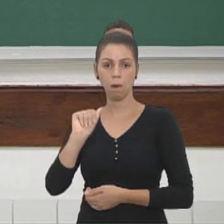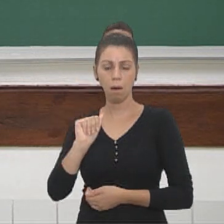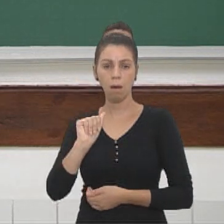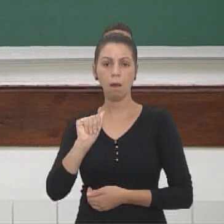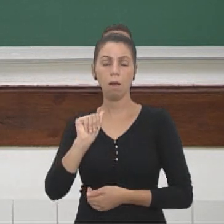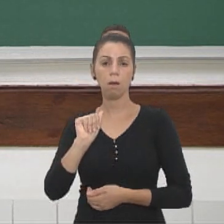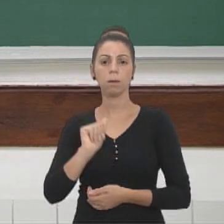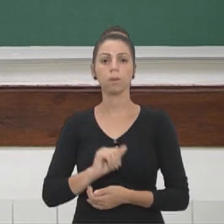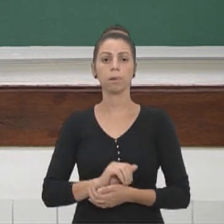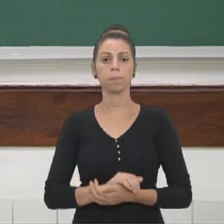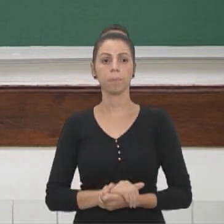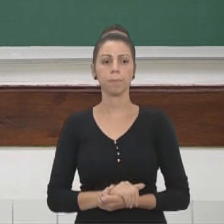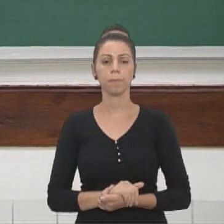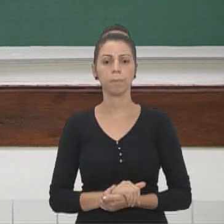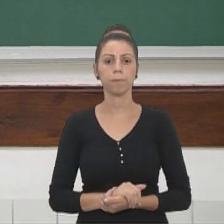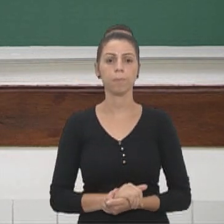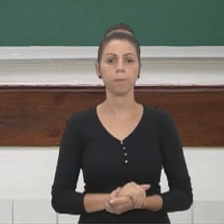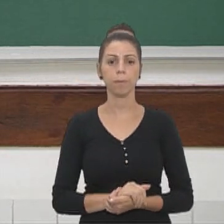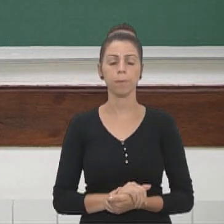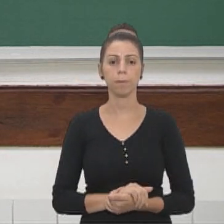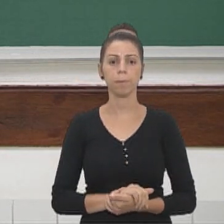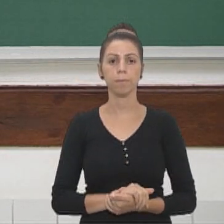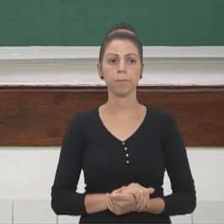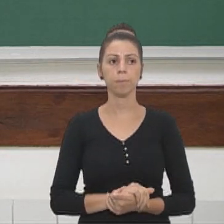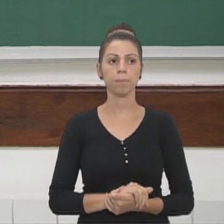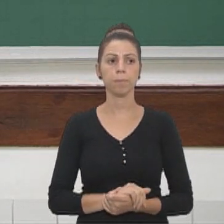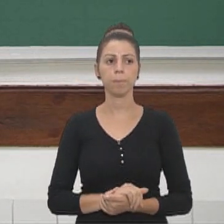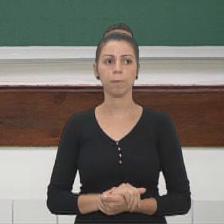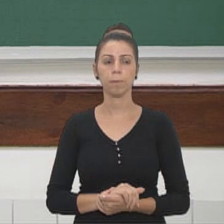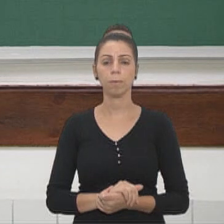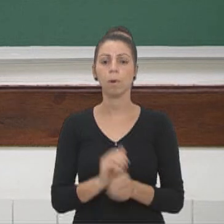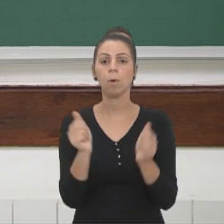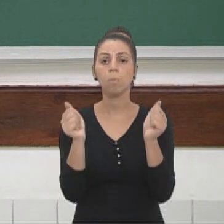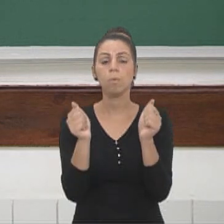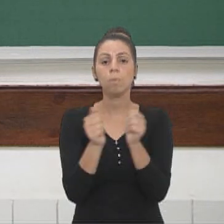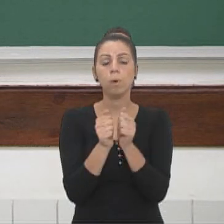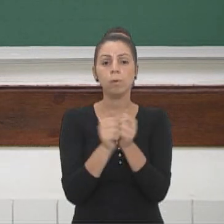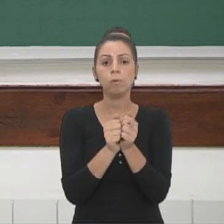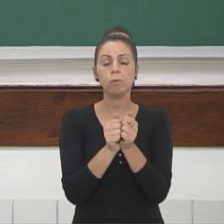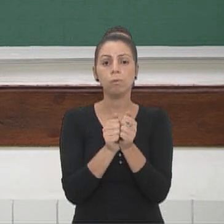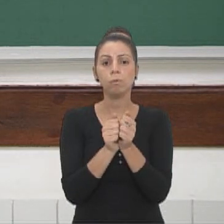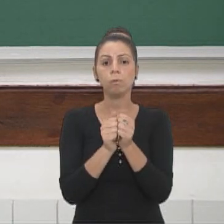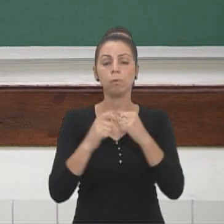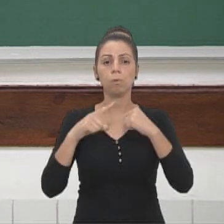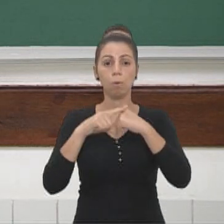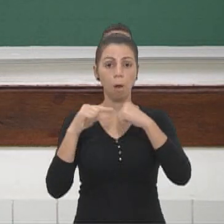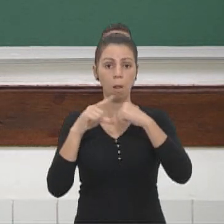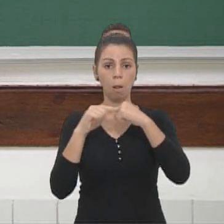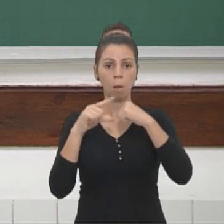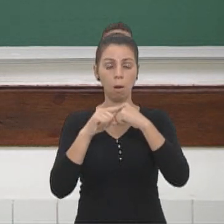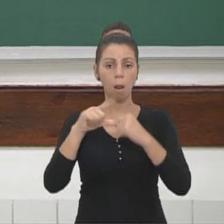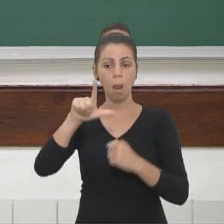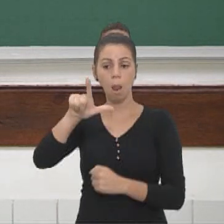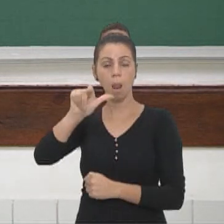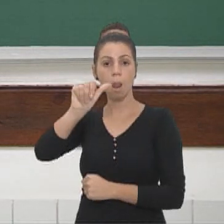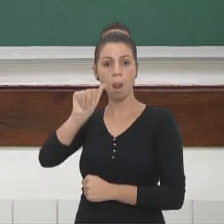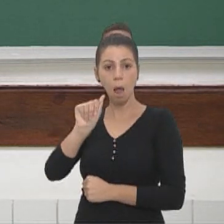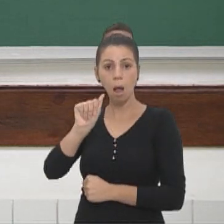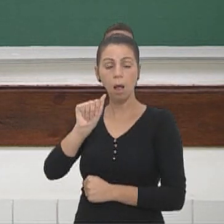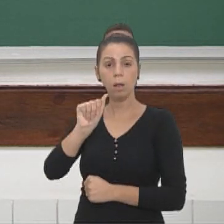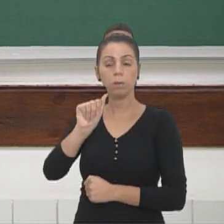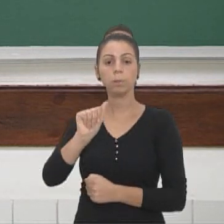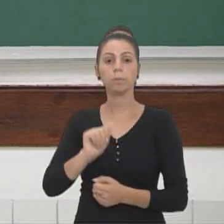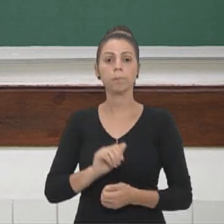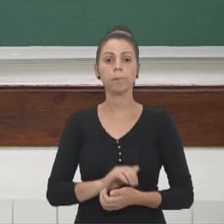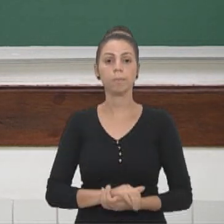para facilitar e auxiliar todos nessa leitura. E junto o artigo, então a palavrinha feminina, la calle. Outra palavra